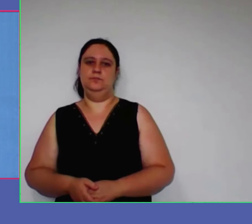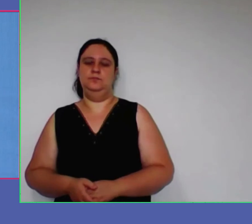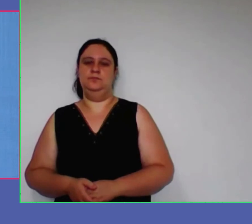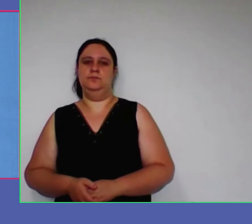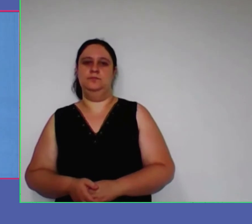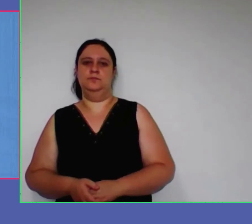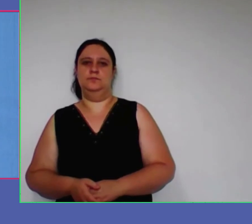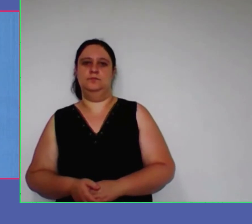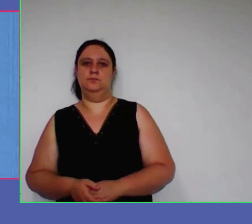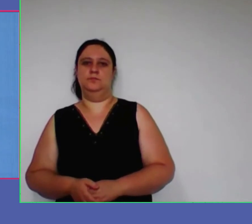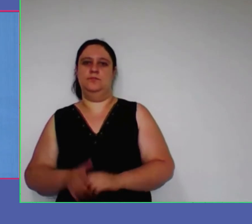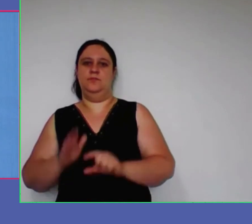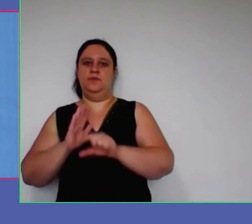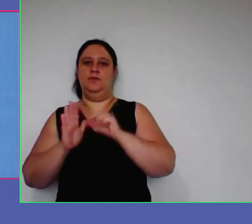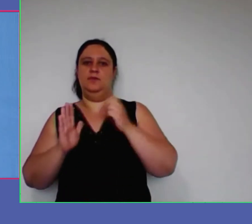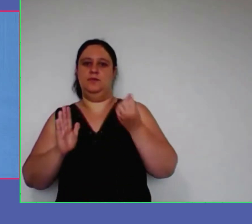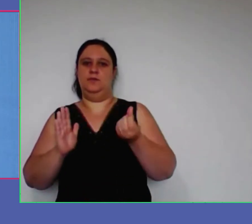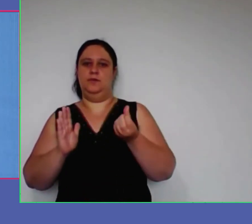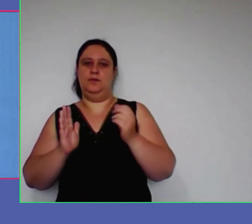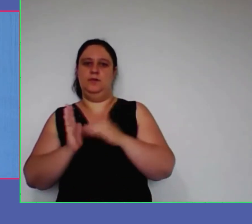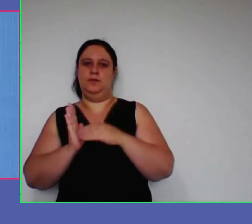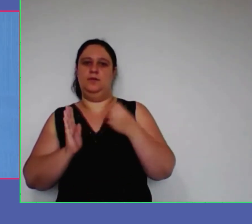versículos 6 a 8.